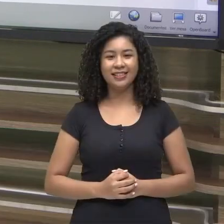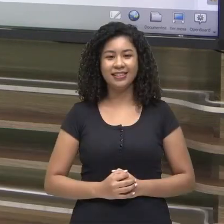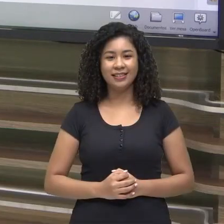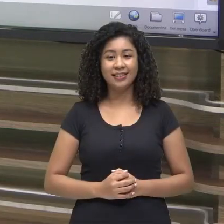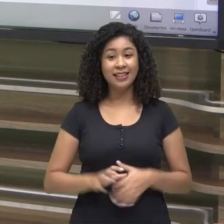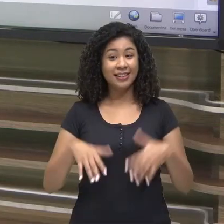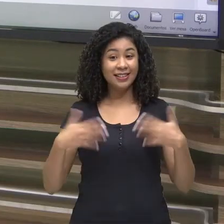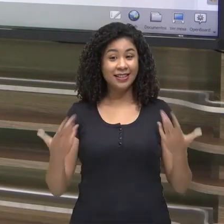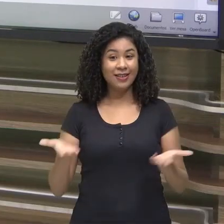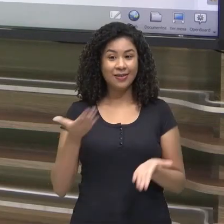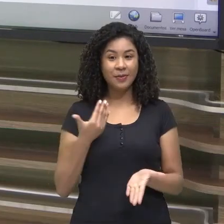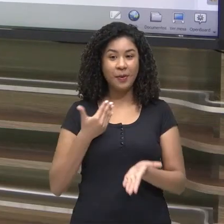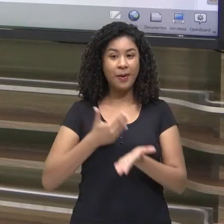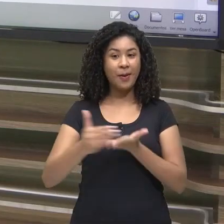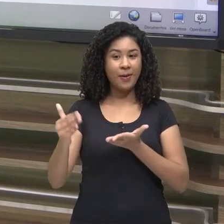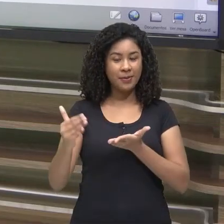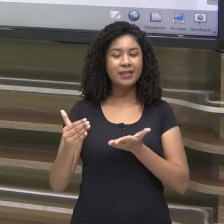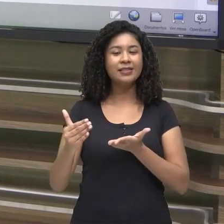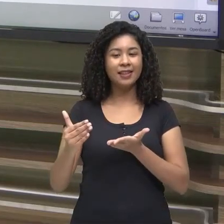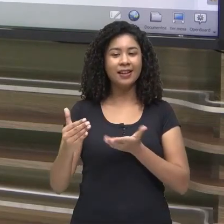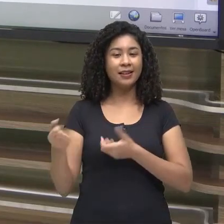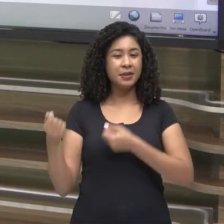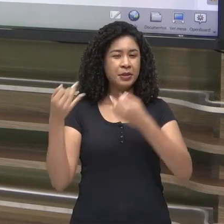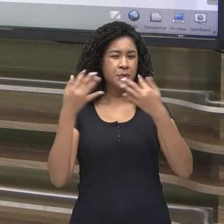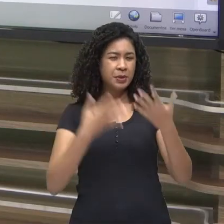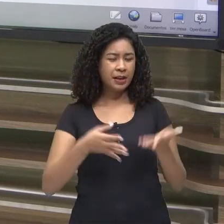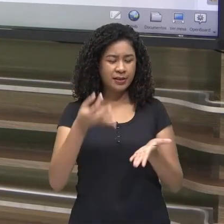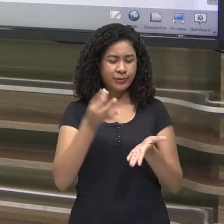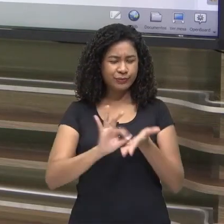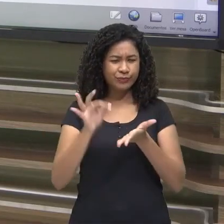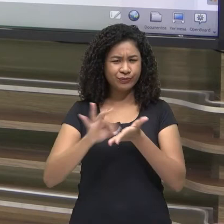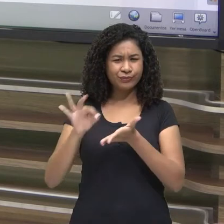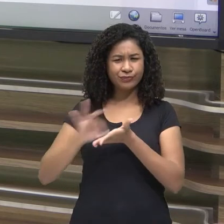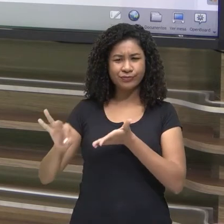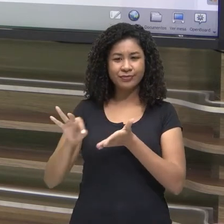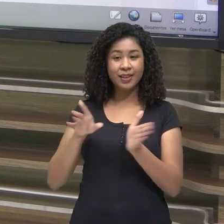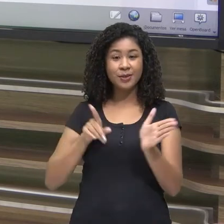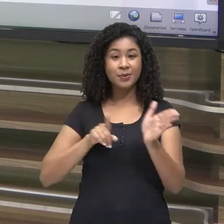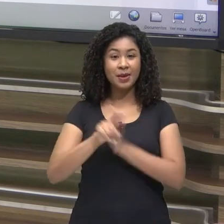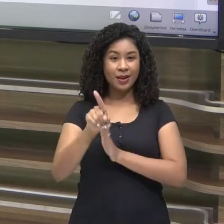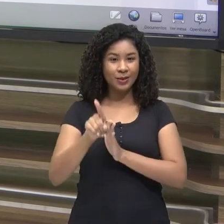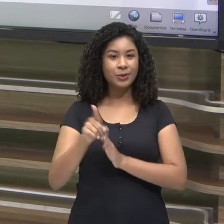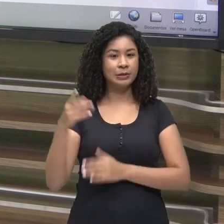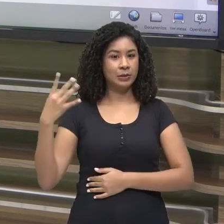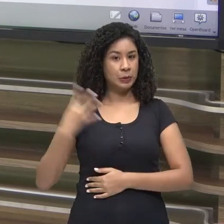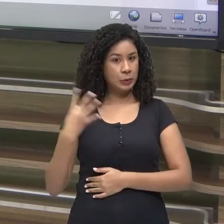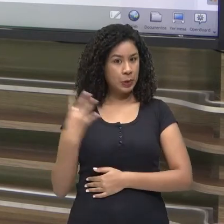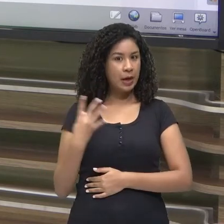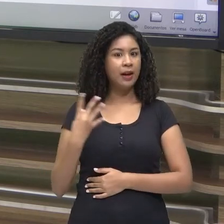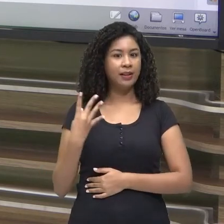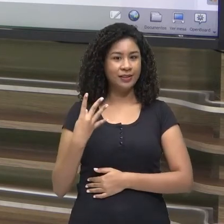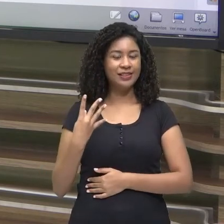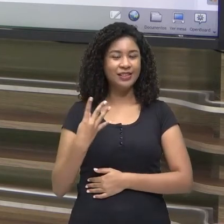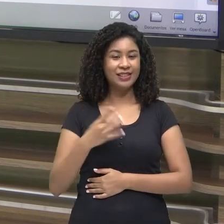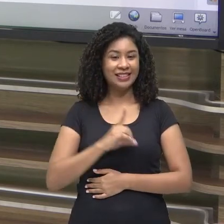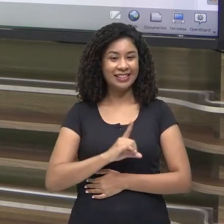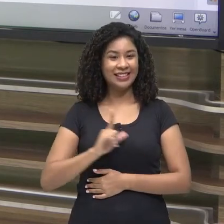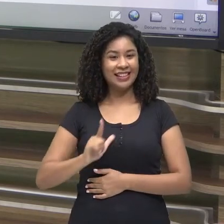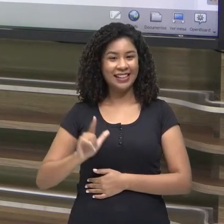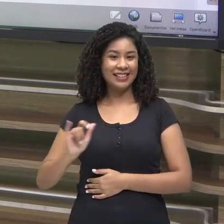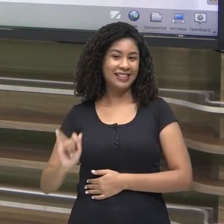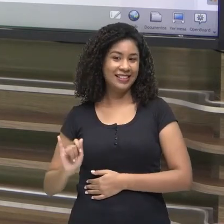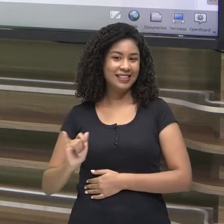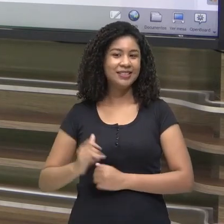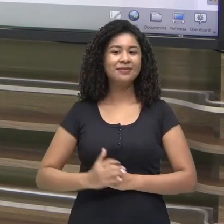Vamos iniciar então a correção das 4 questões que foram propostas aí para vocês nessa DLI,